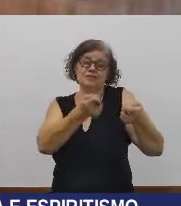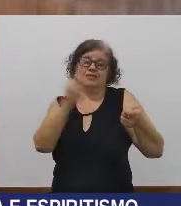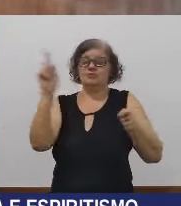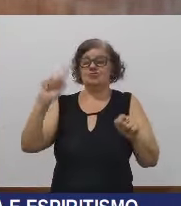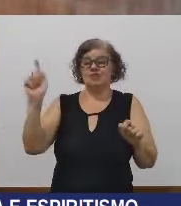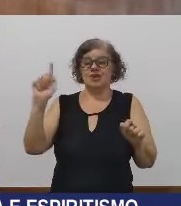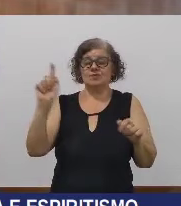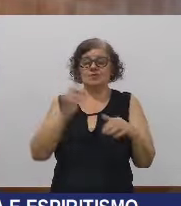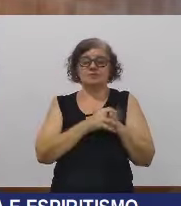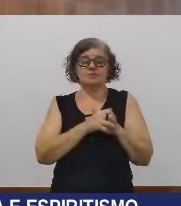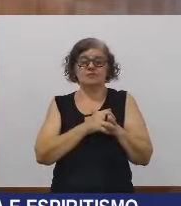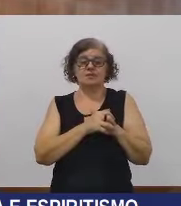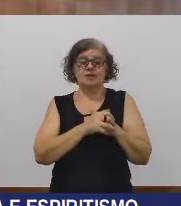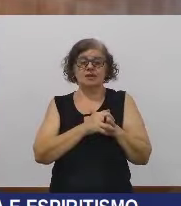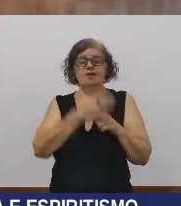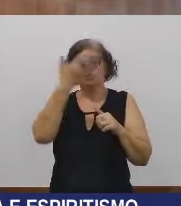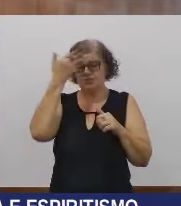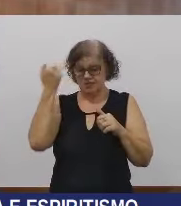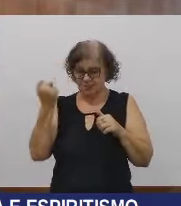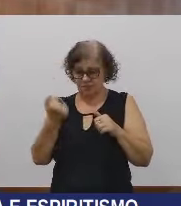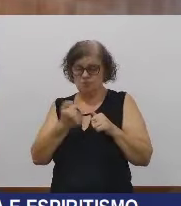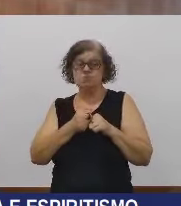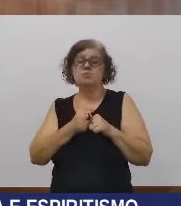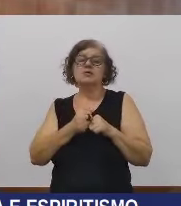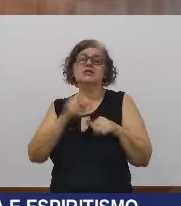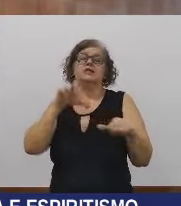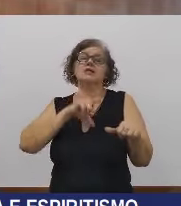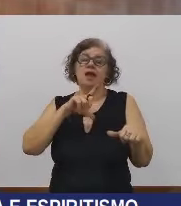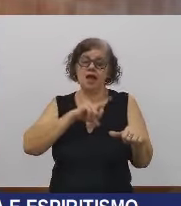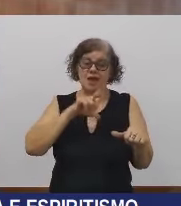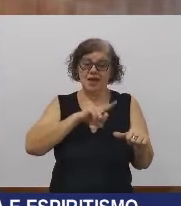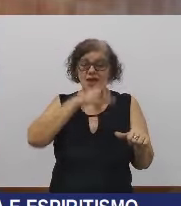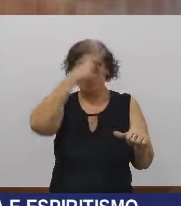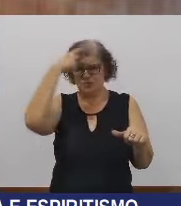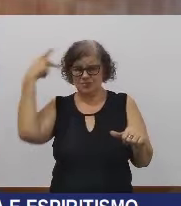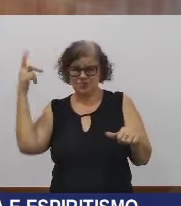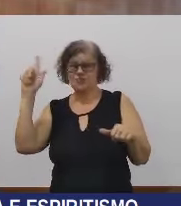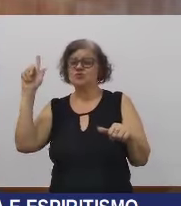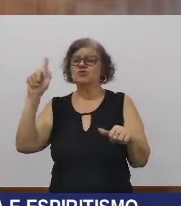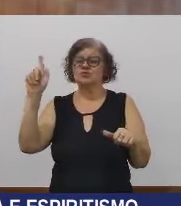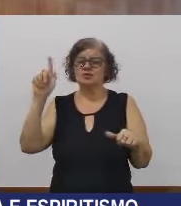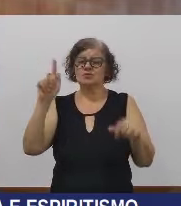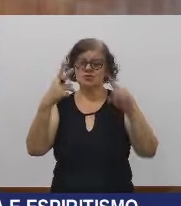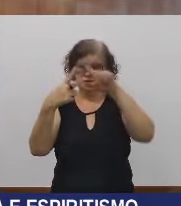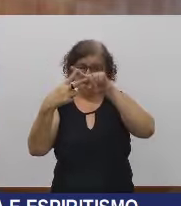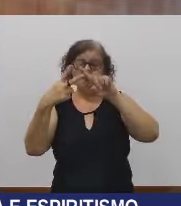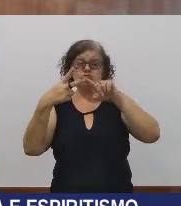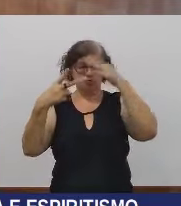Ele falou, sim, sou. Você sabia que pessoas de Gêmeos são duas caras?